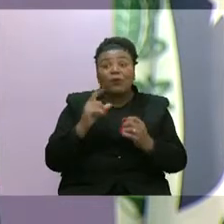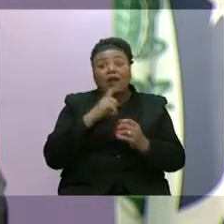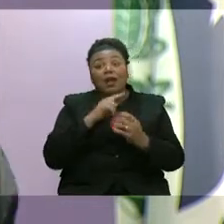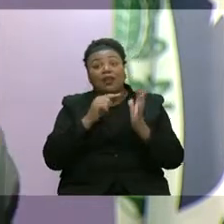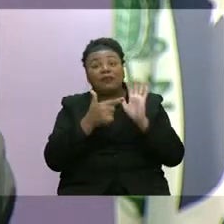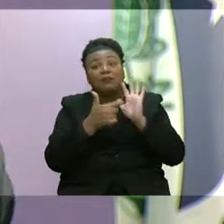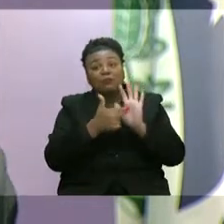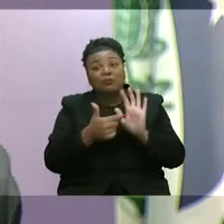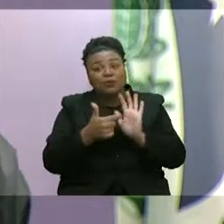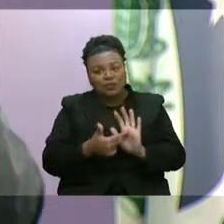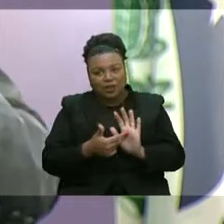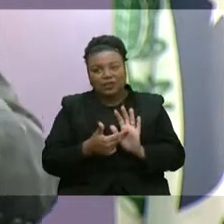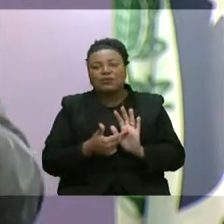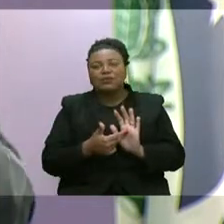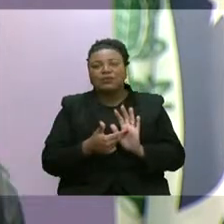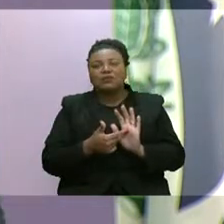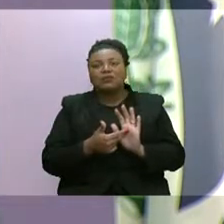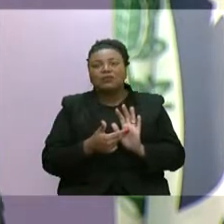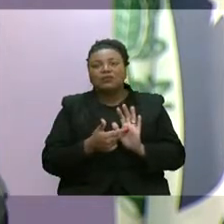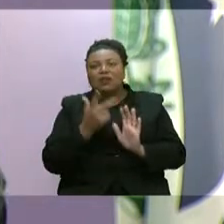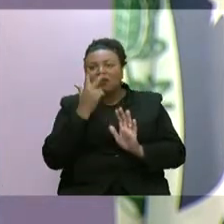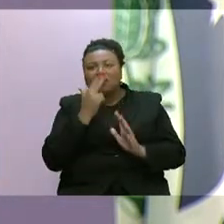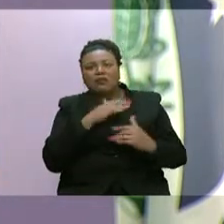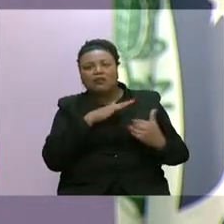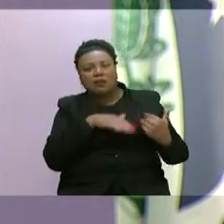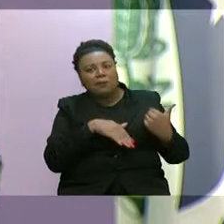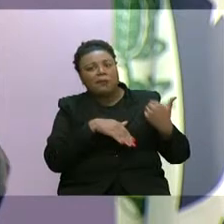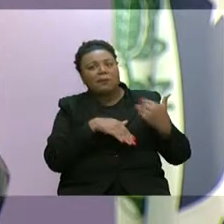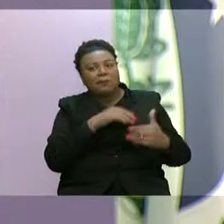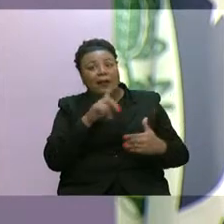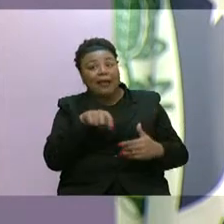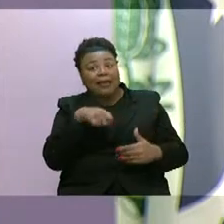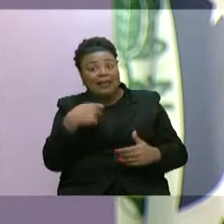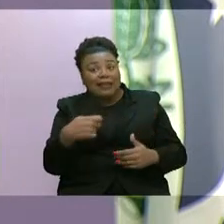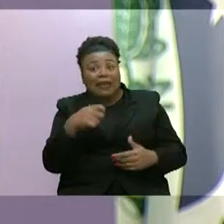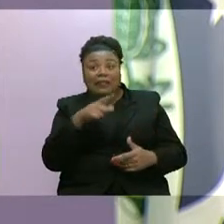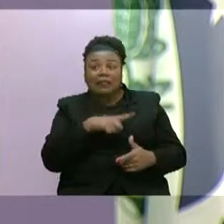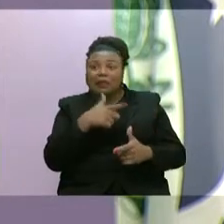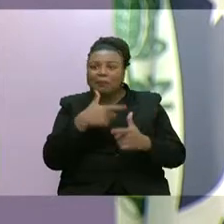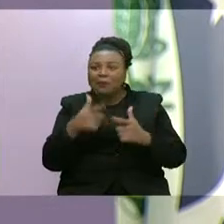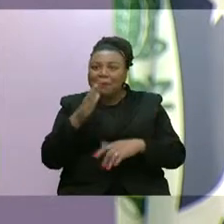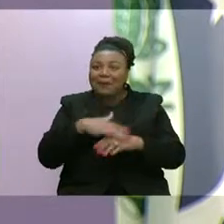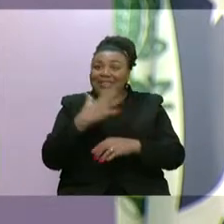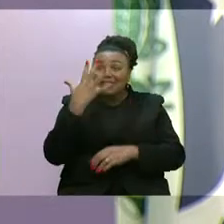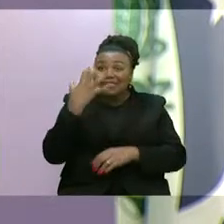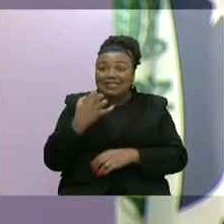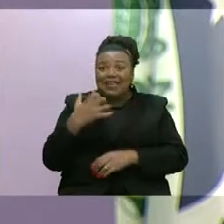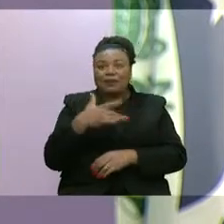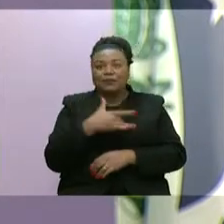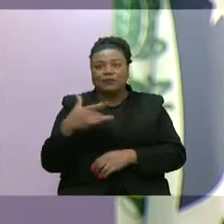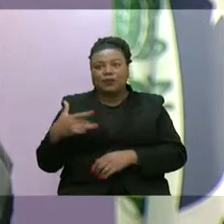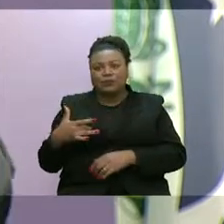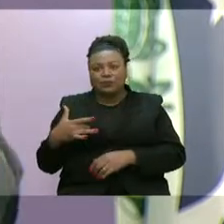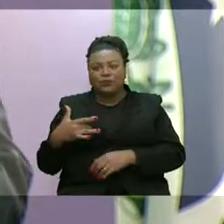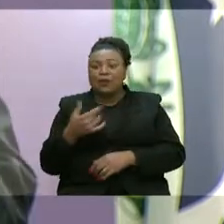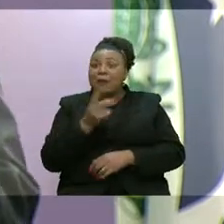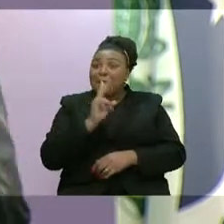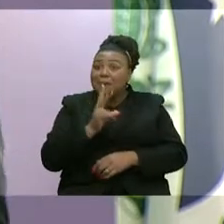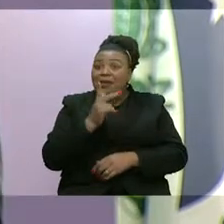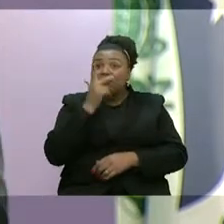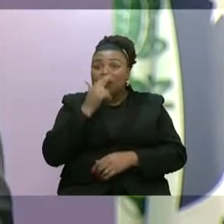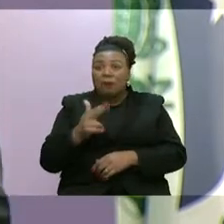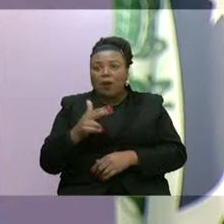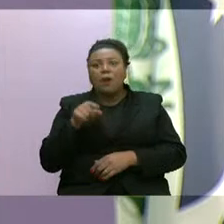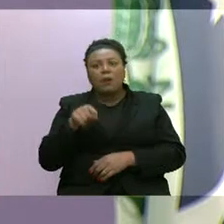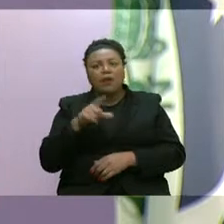trazendo esta jornada daquele que tem algum problema mais sério de saúde. Mesmo assim,